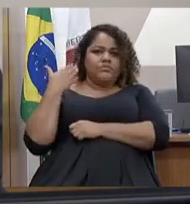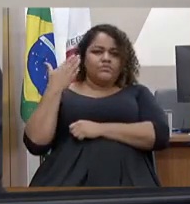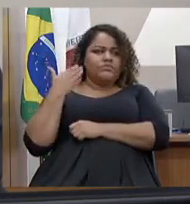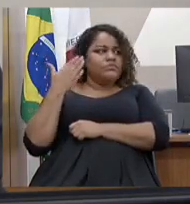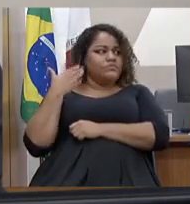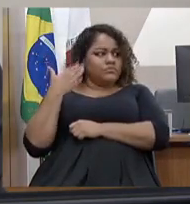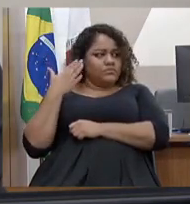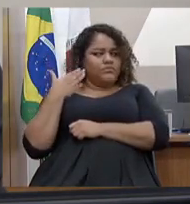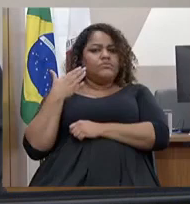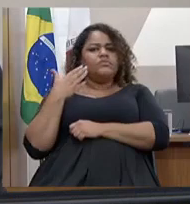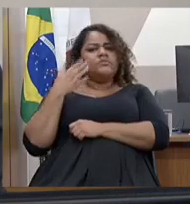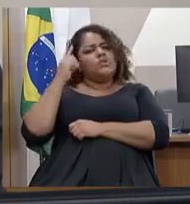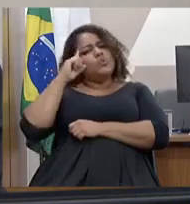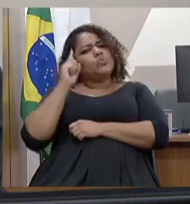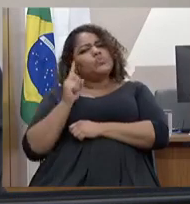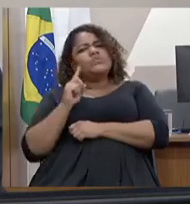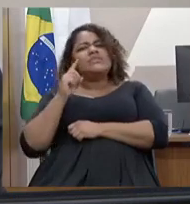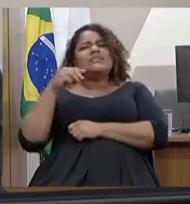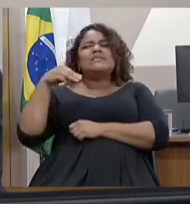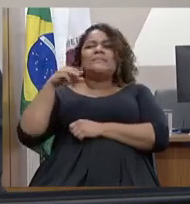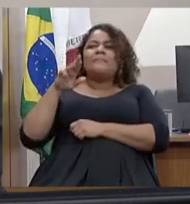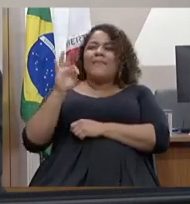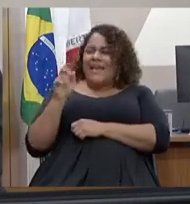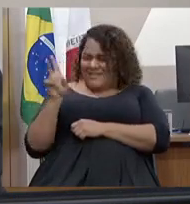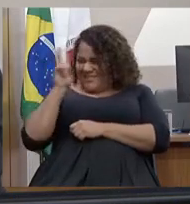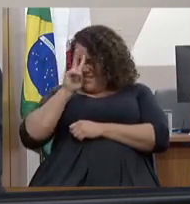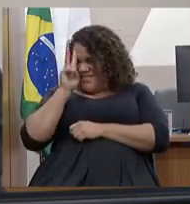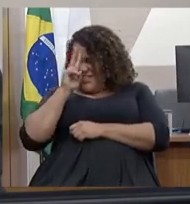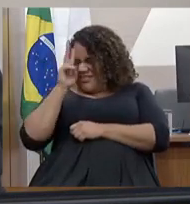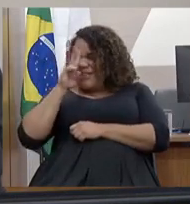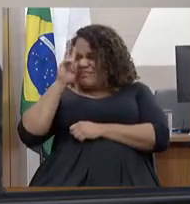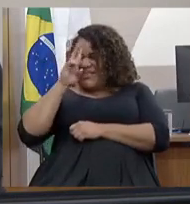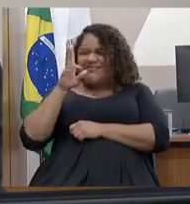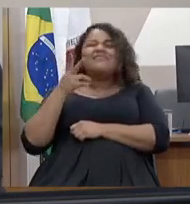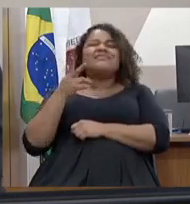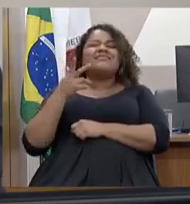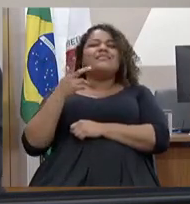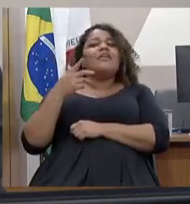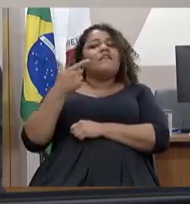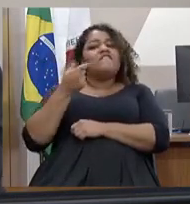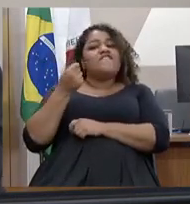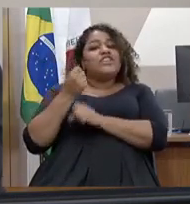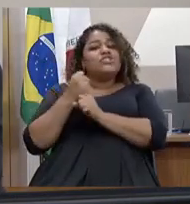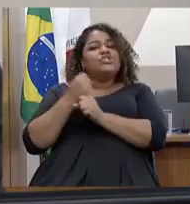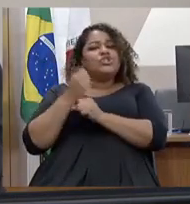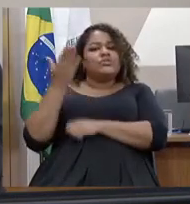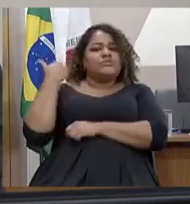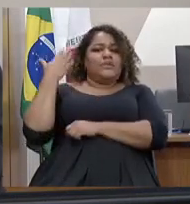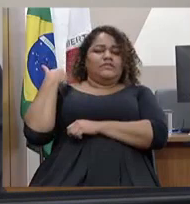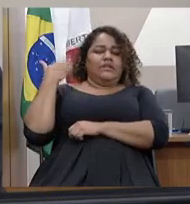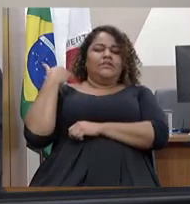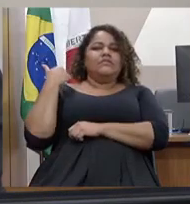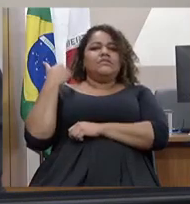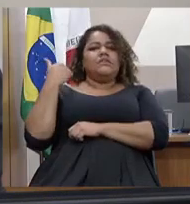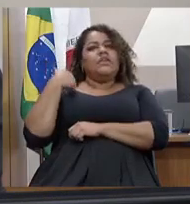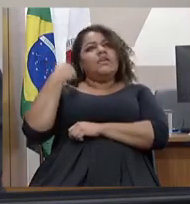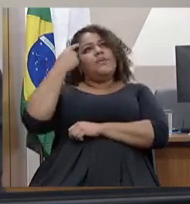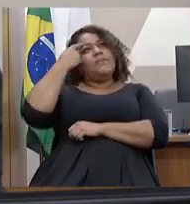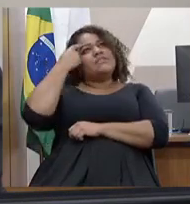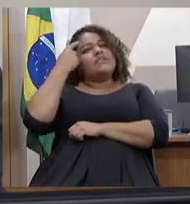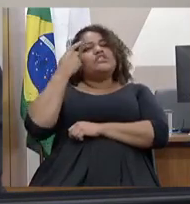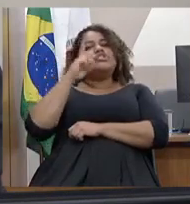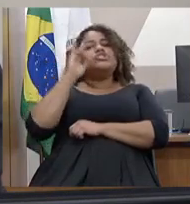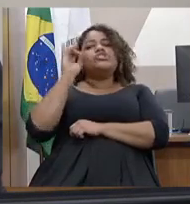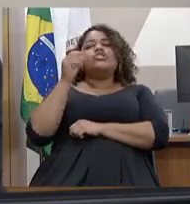não sei se a mata lembra aí então há 20 há 20 anos atrás eu tive uma ideia no dia 28